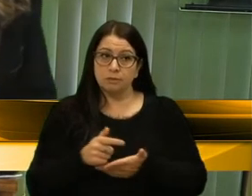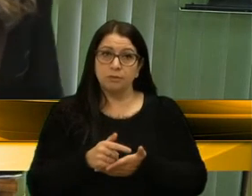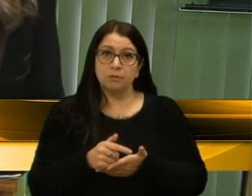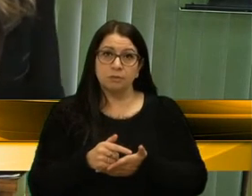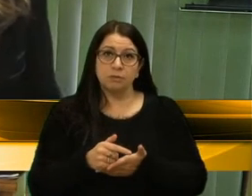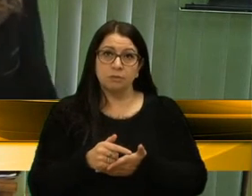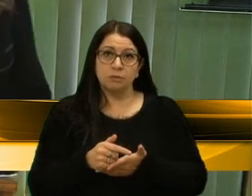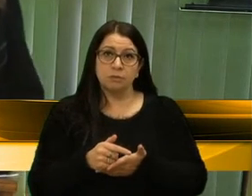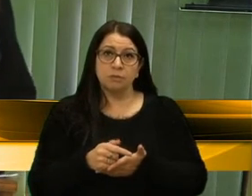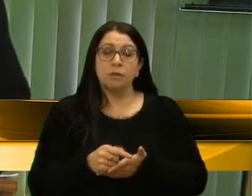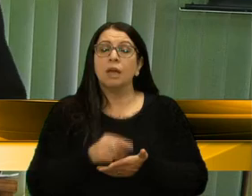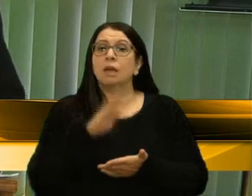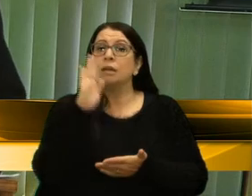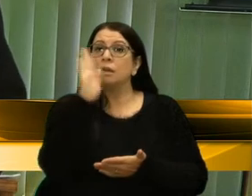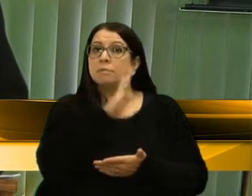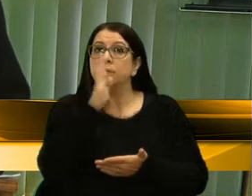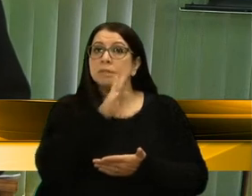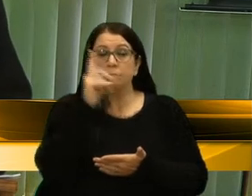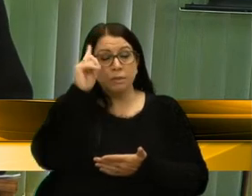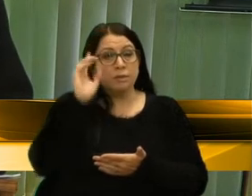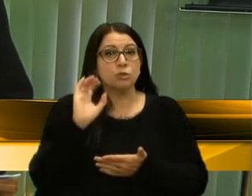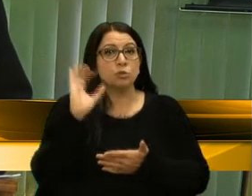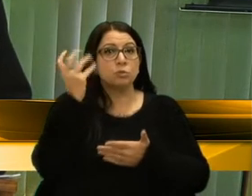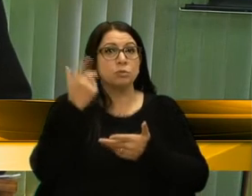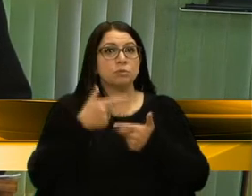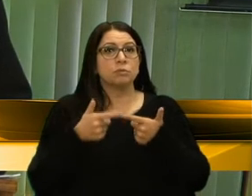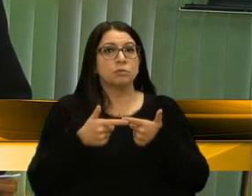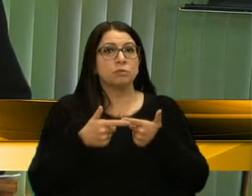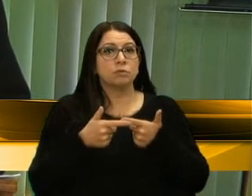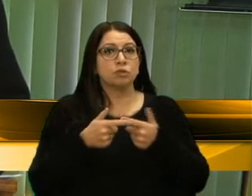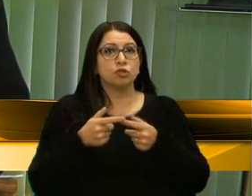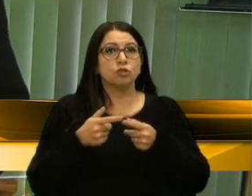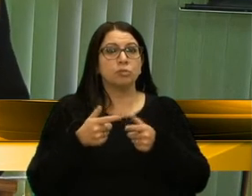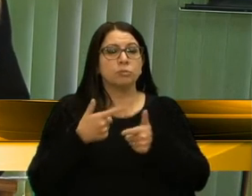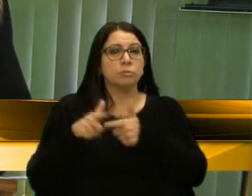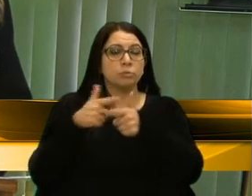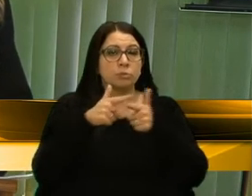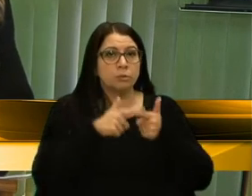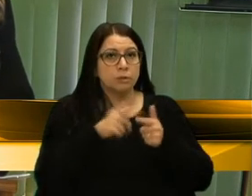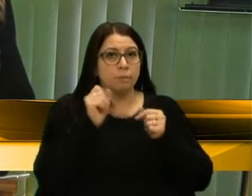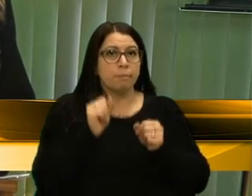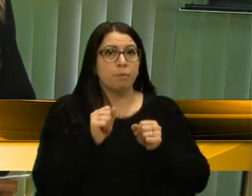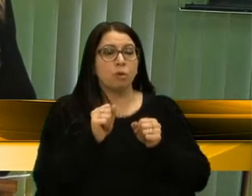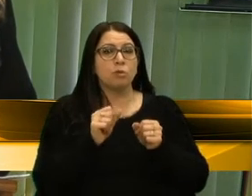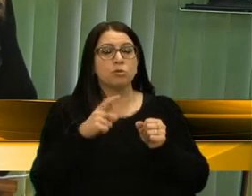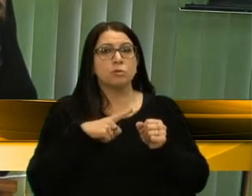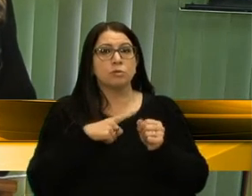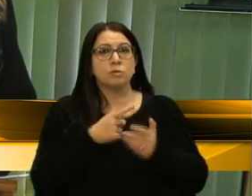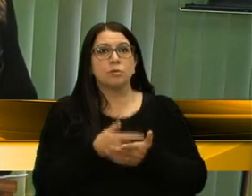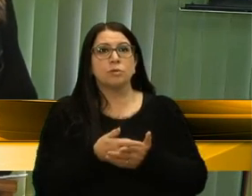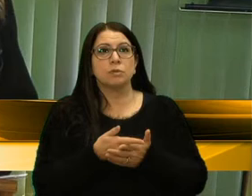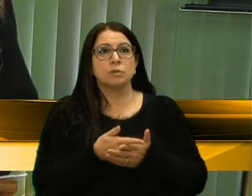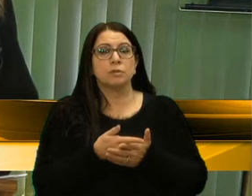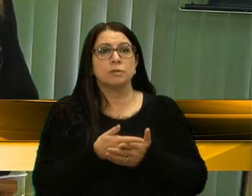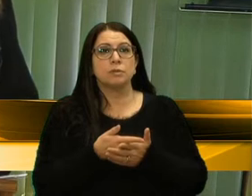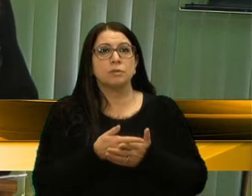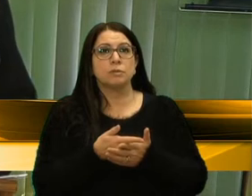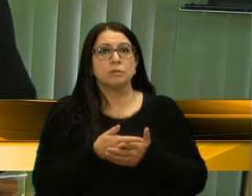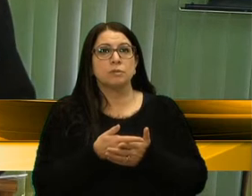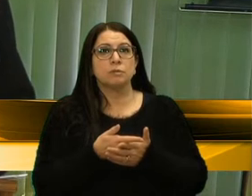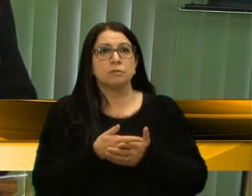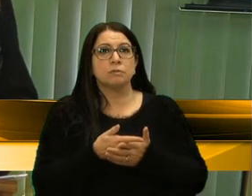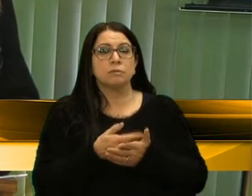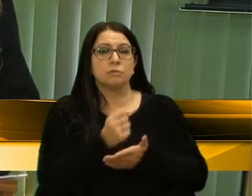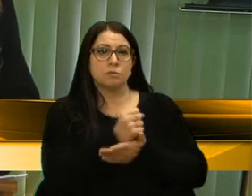a agilidade de resolução de conflitos que possam se instalar num